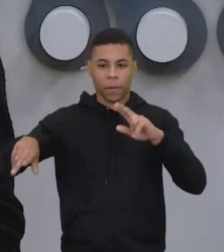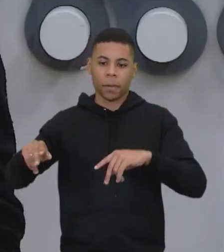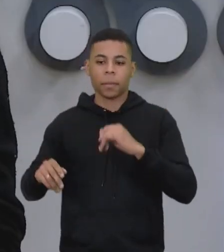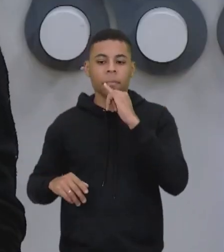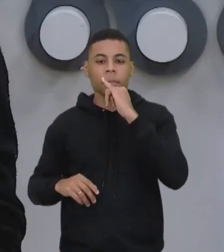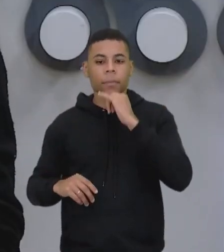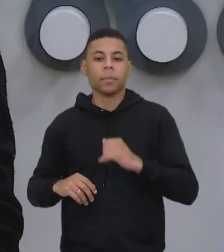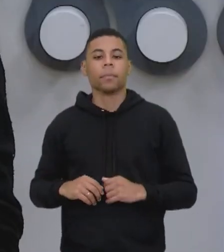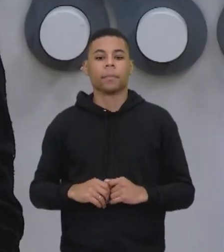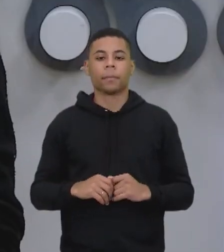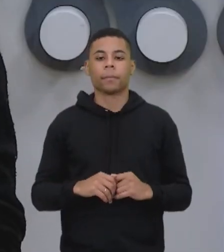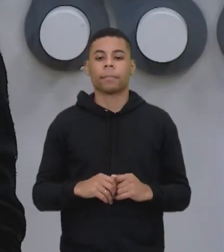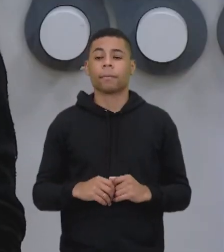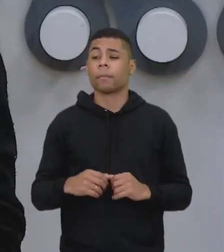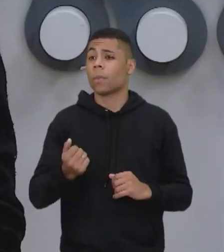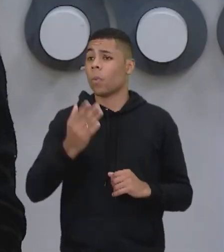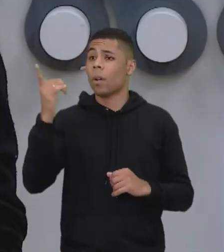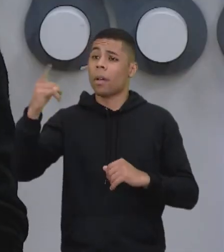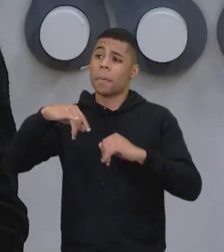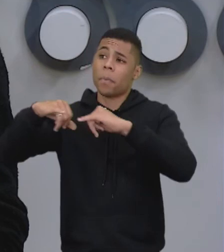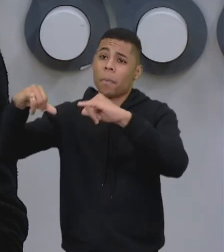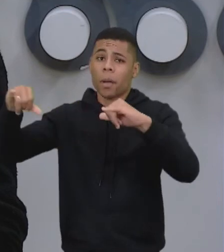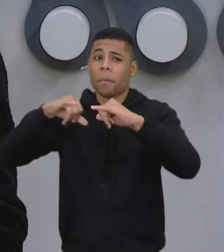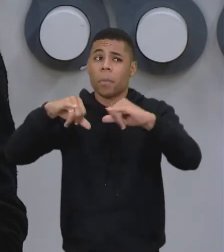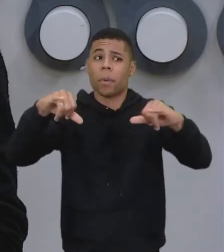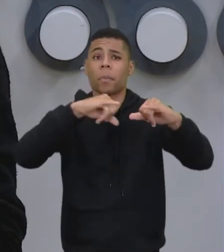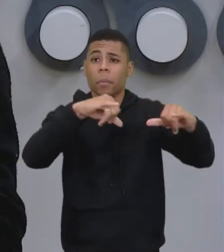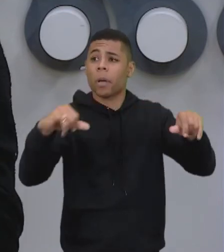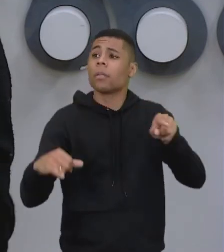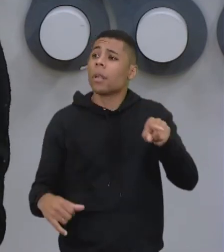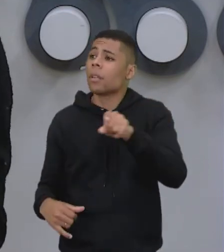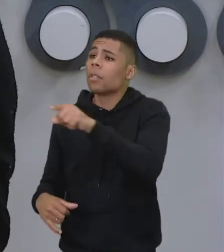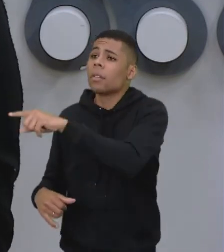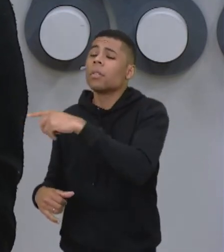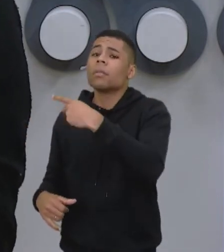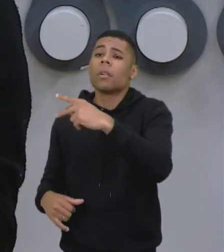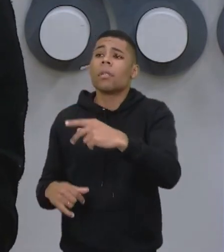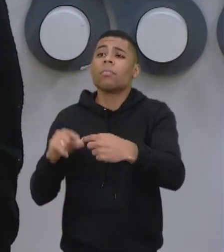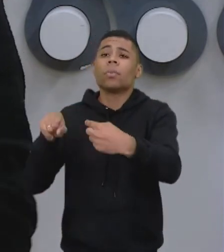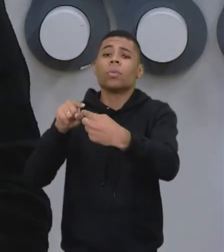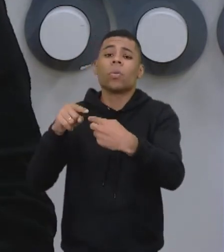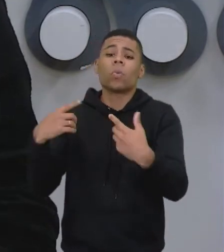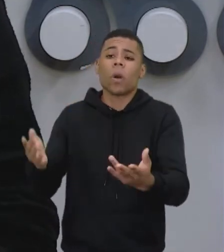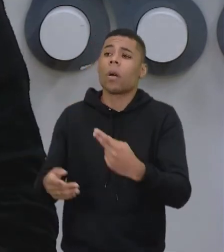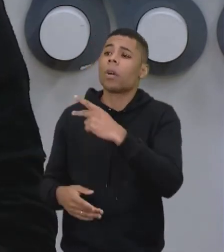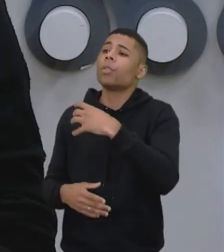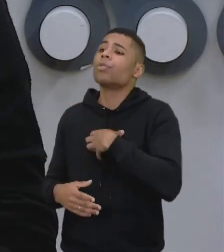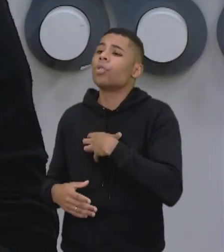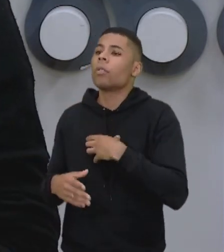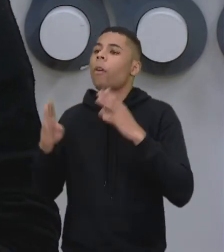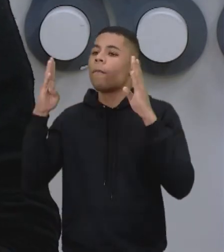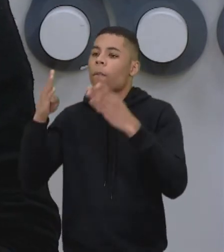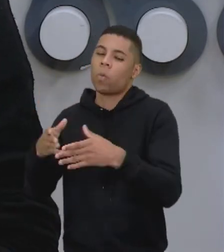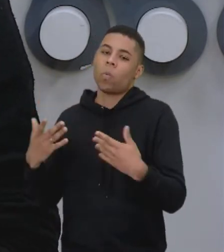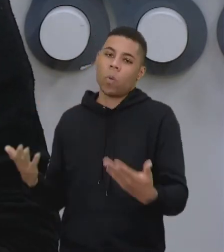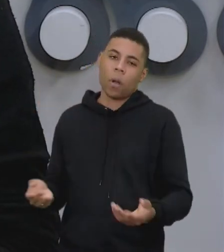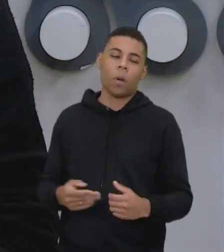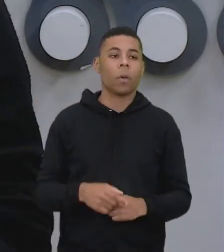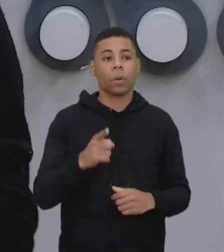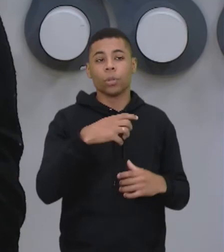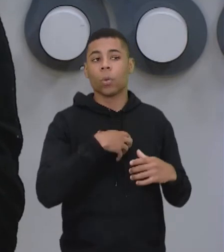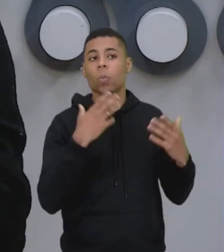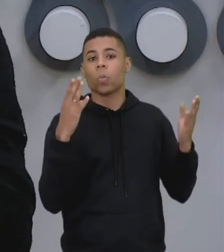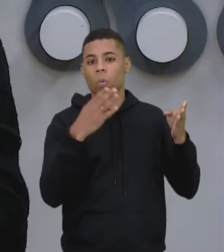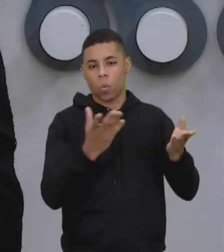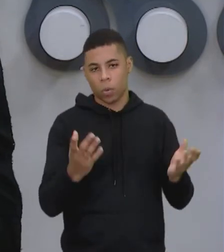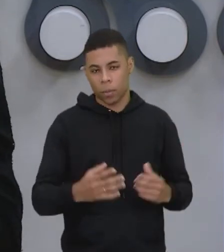analisar o máximo de veículos possíveis, a sua... como que fala? A sua linha editorial, verificar e